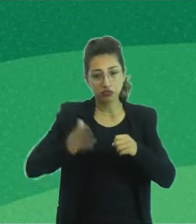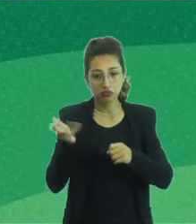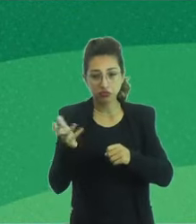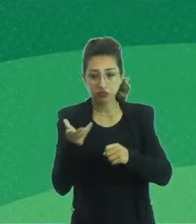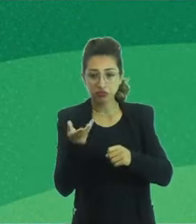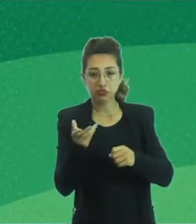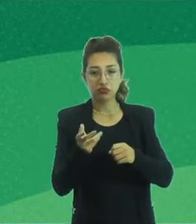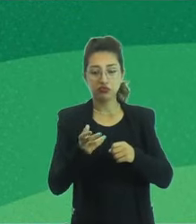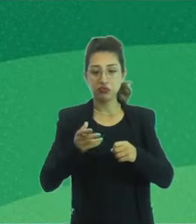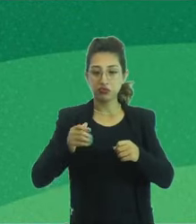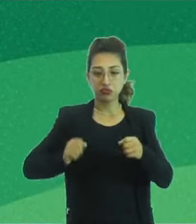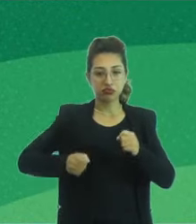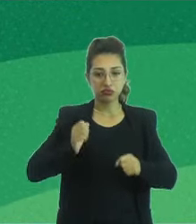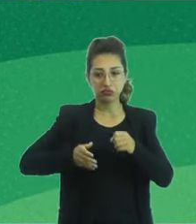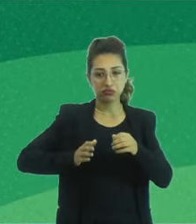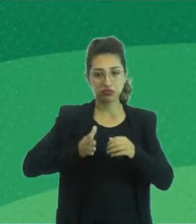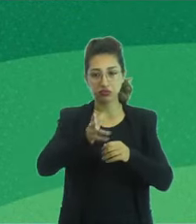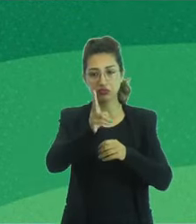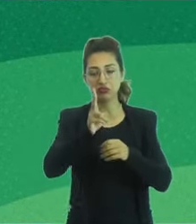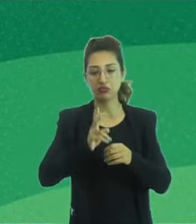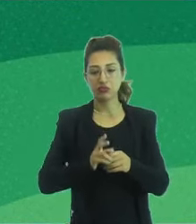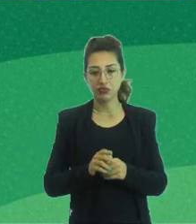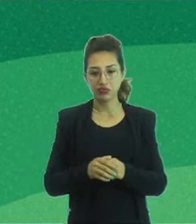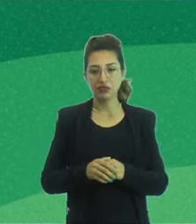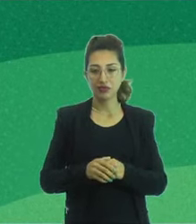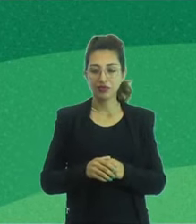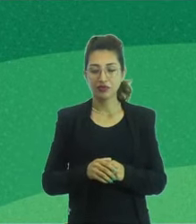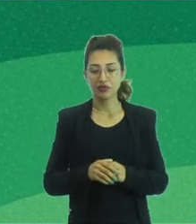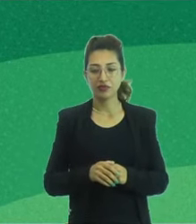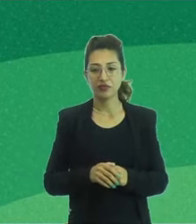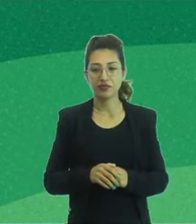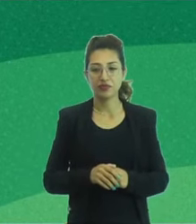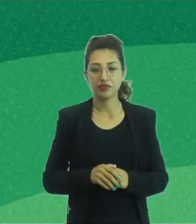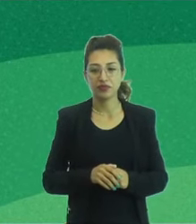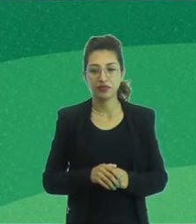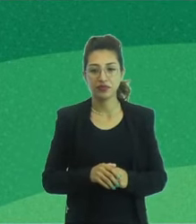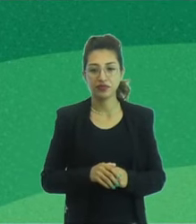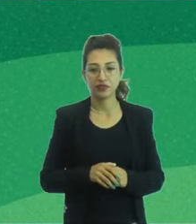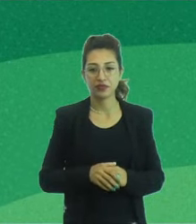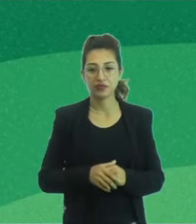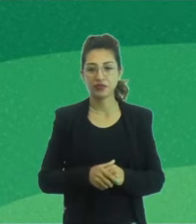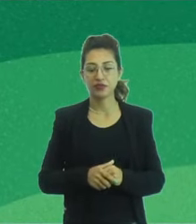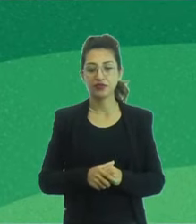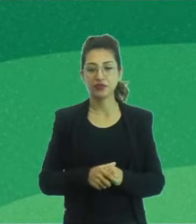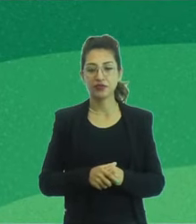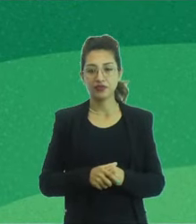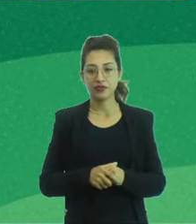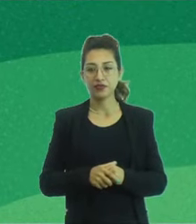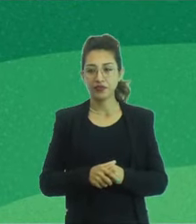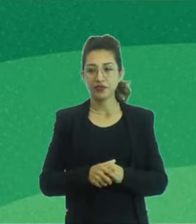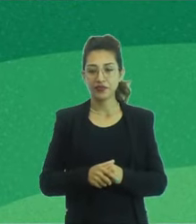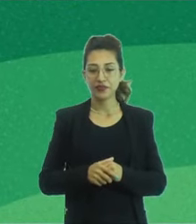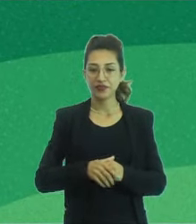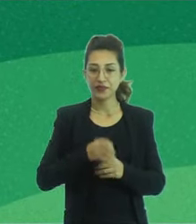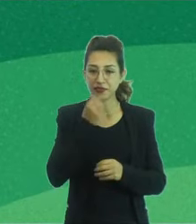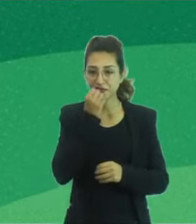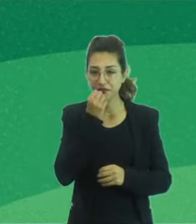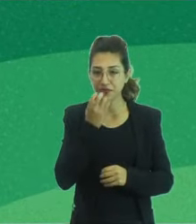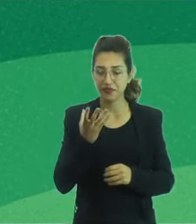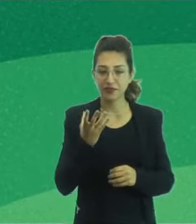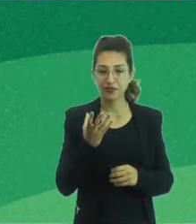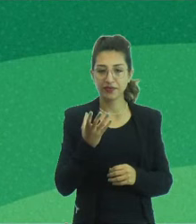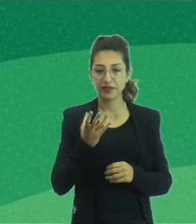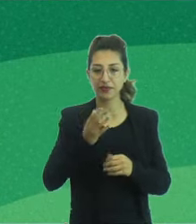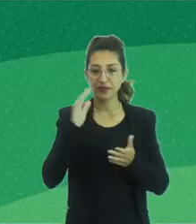sem parar porque não dá era porque era o que tinha para aquele momento e é o que fazia sentido e